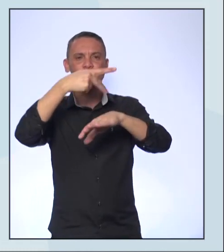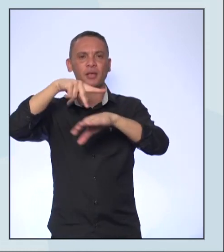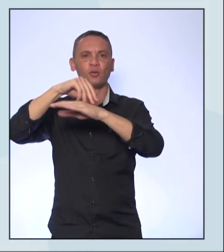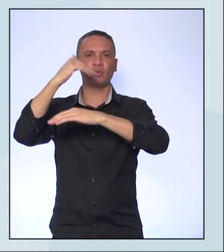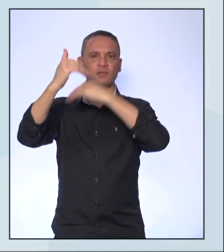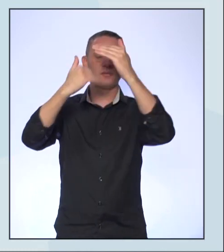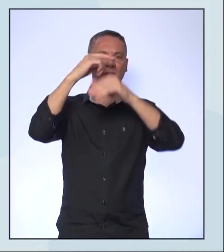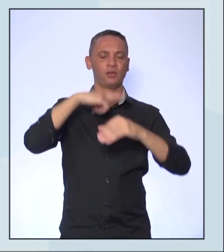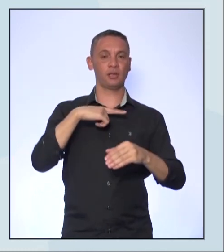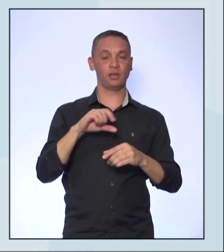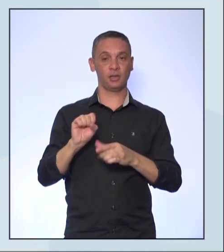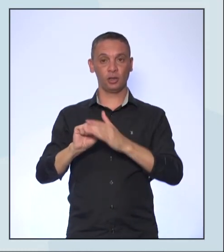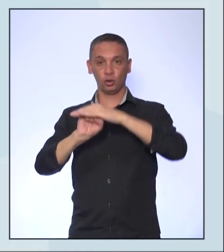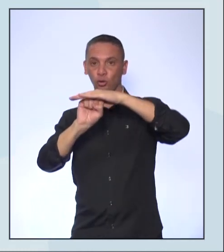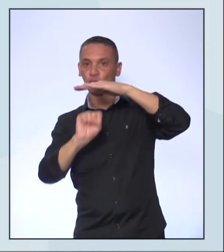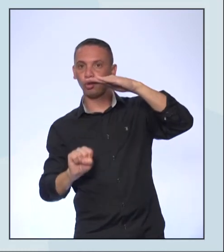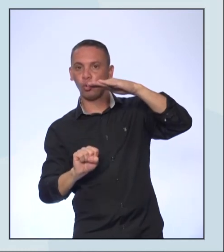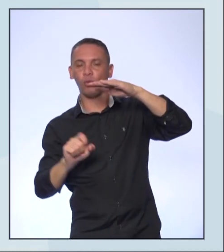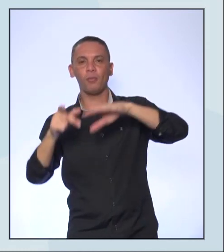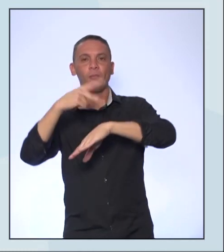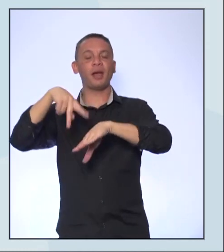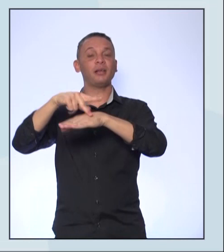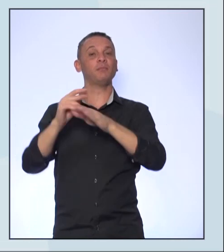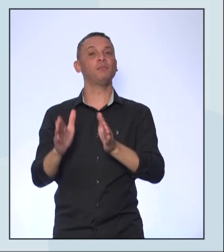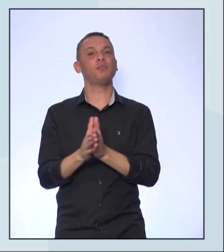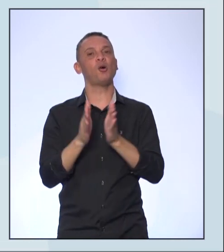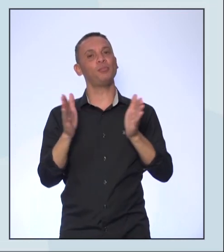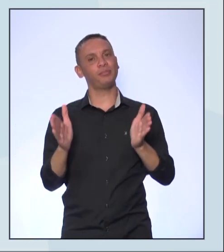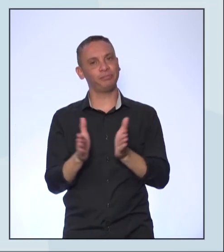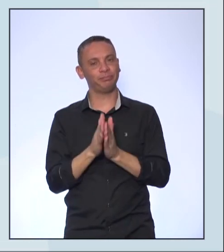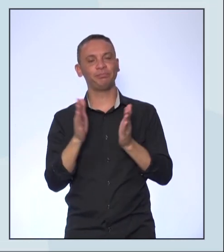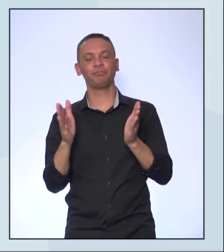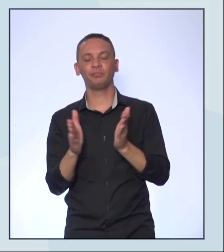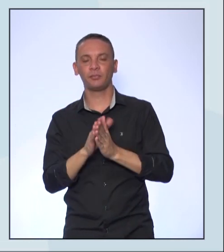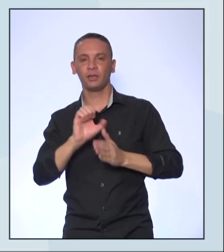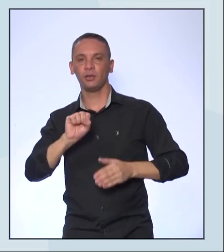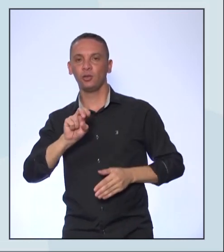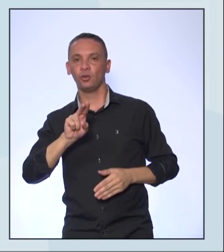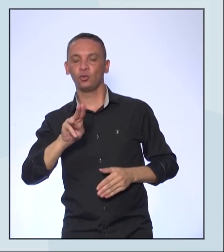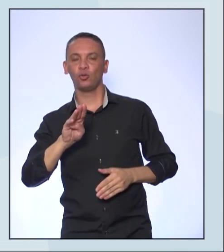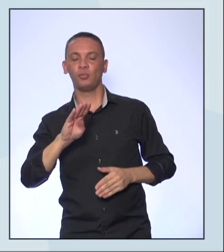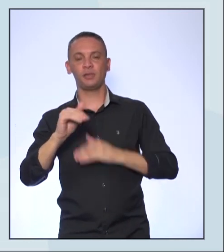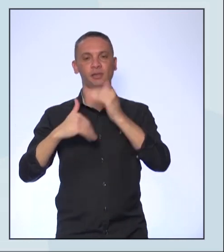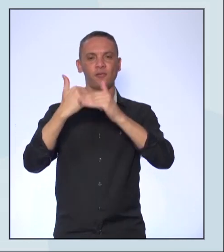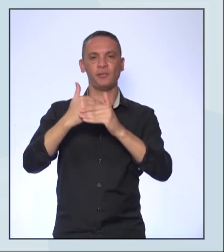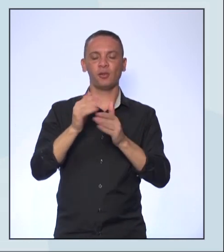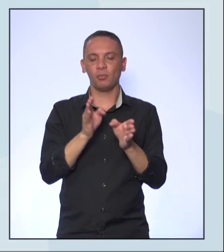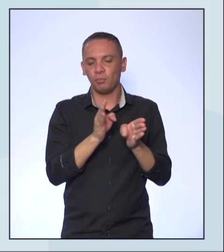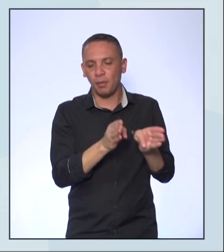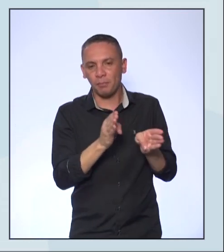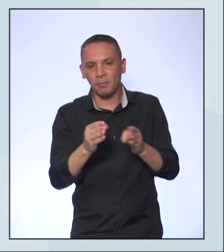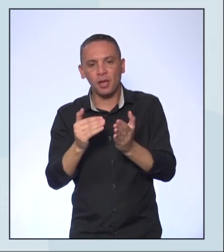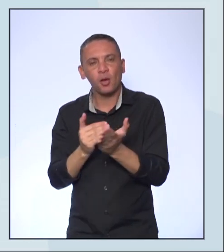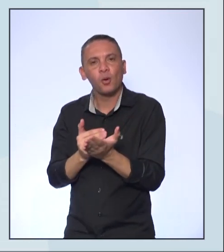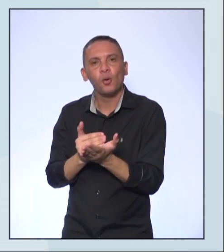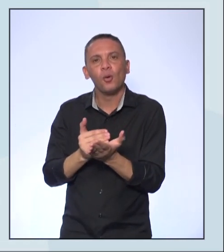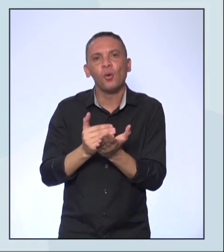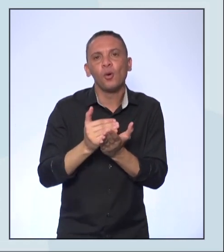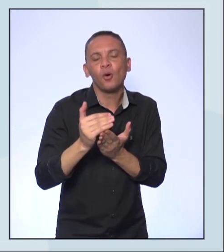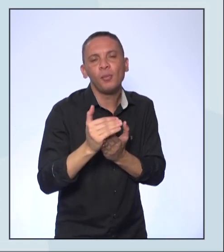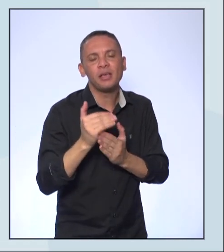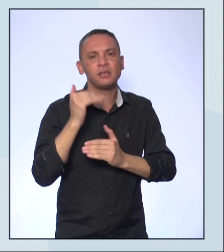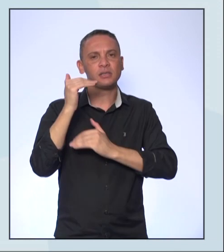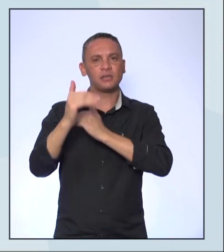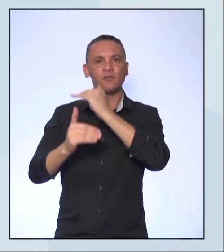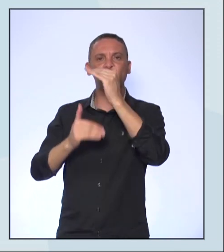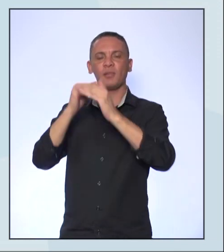desenvolvidos. No sul nós temos os países pobres, subdesenvolvidos ou em processo de desenvolvimento, agrários ou em processo